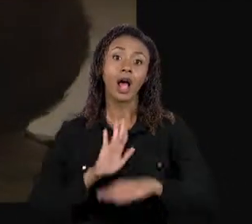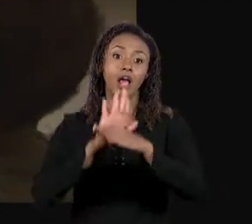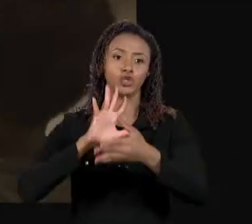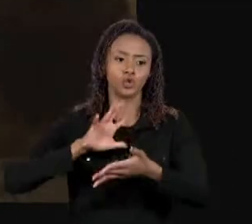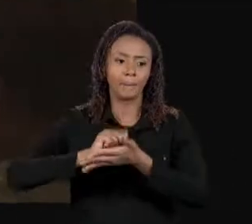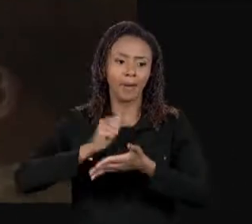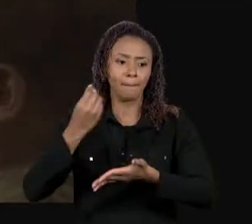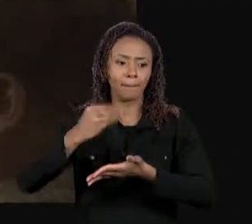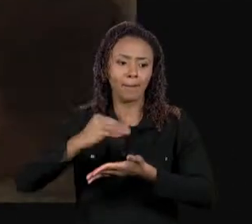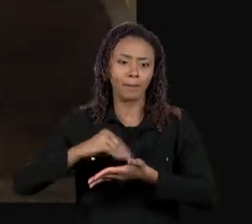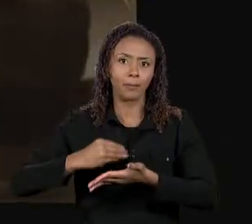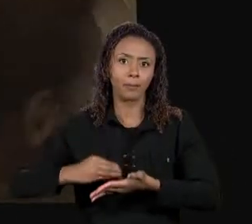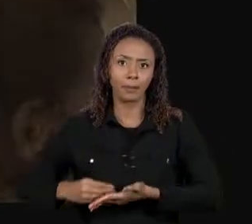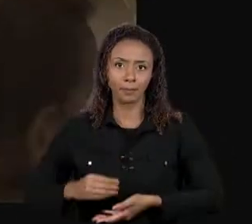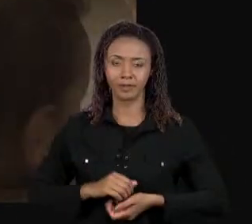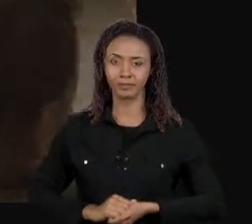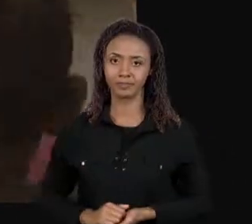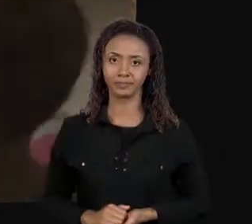e midiáticos.